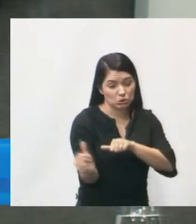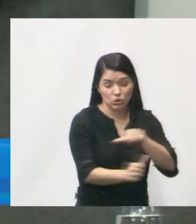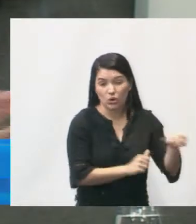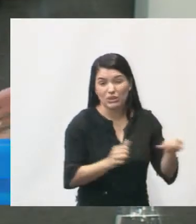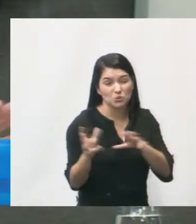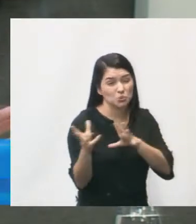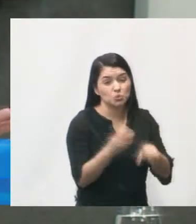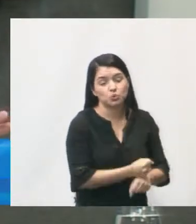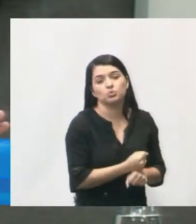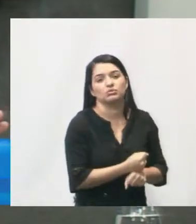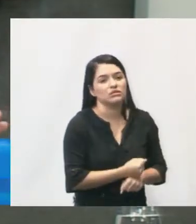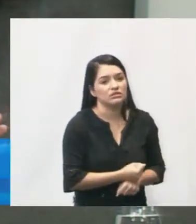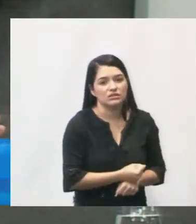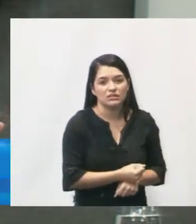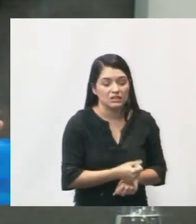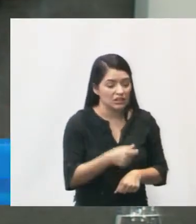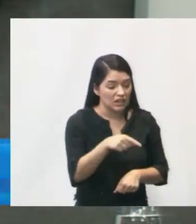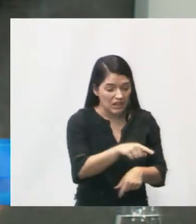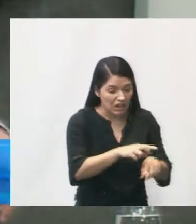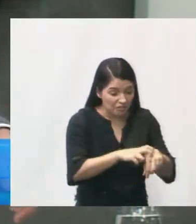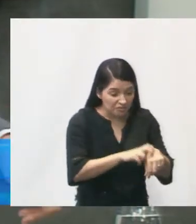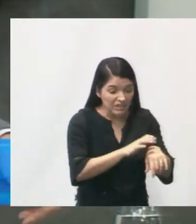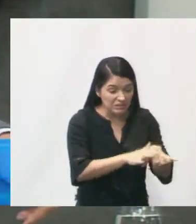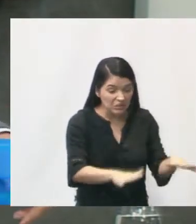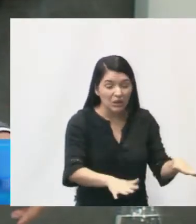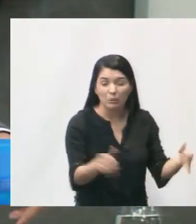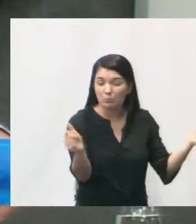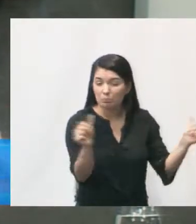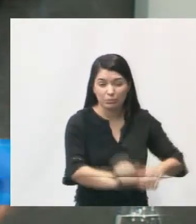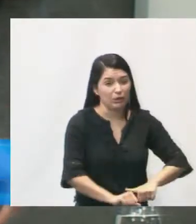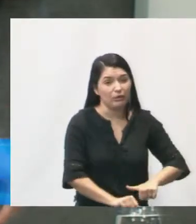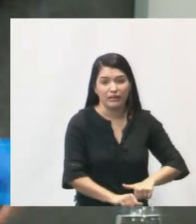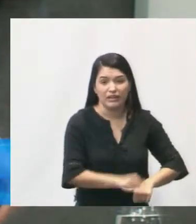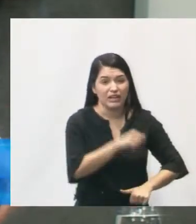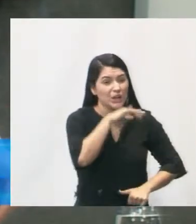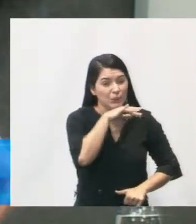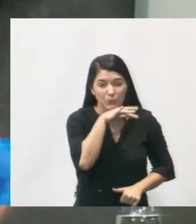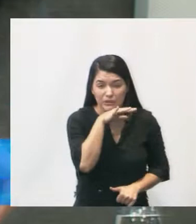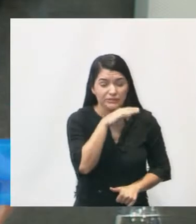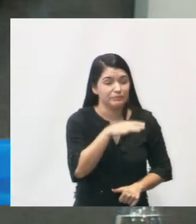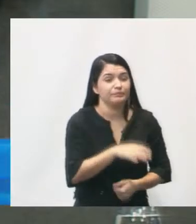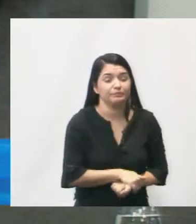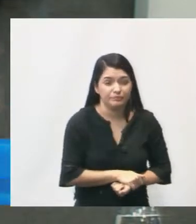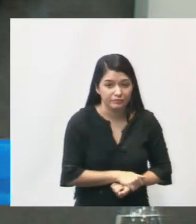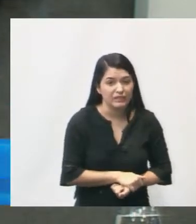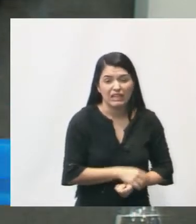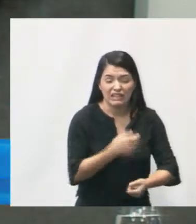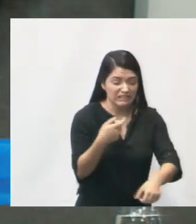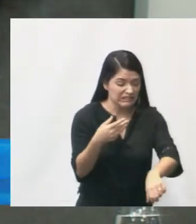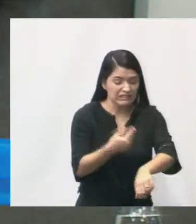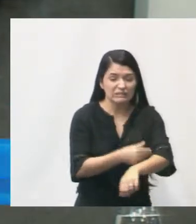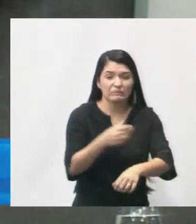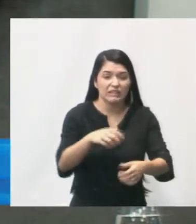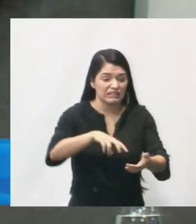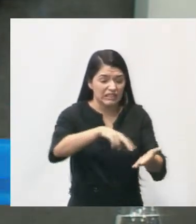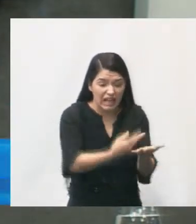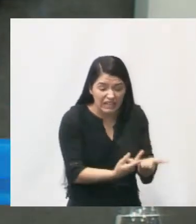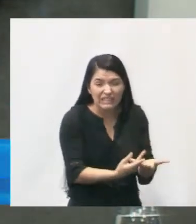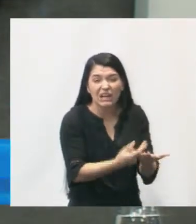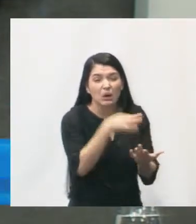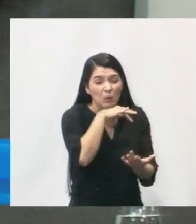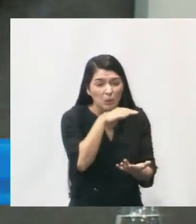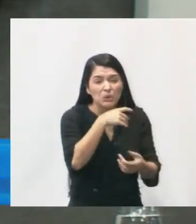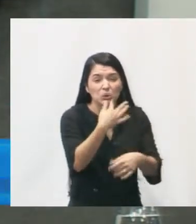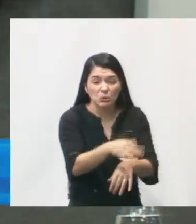que possa ter aquela grama lá. É melhor você jogar no asfalto, você machuca menos. Porque você já sabe que é asfalto. Aquela grama lá tem que ser